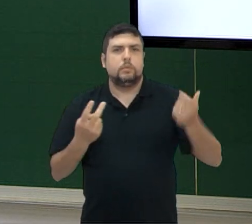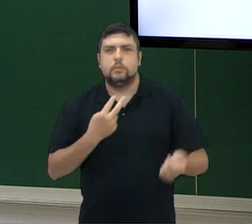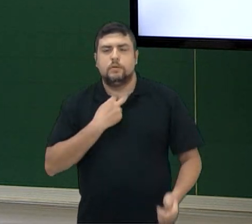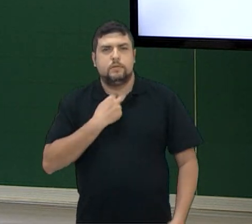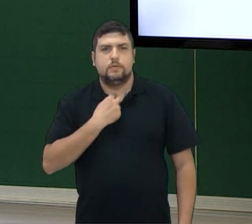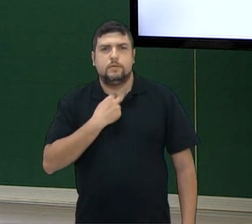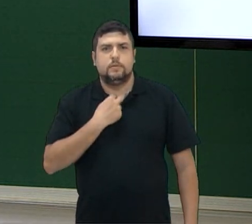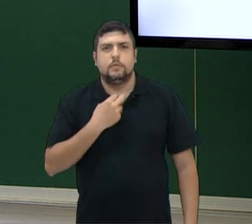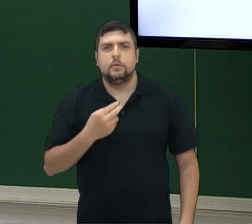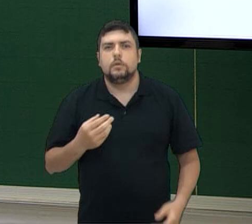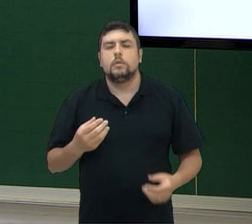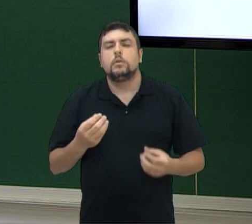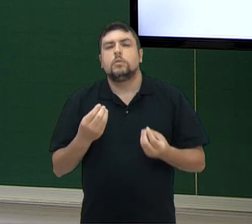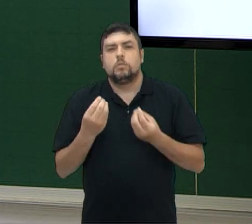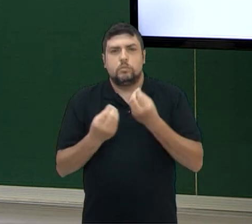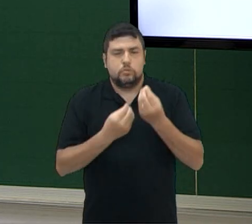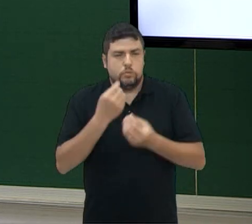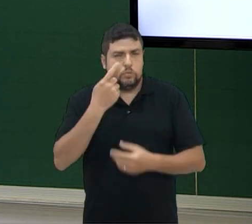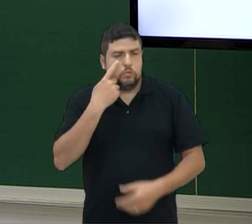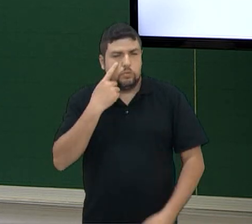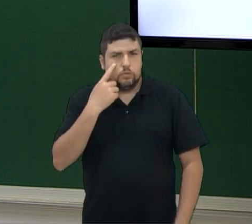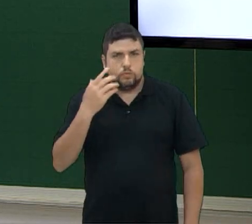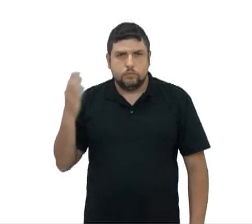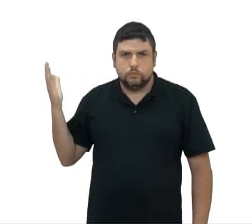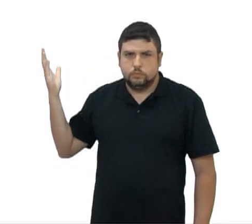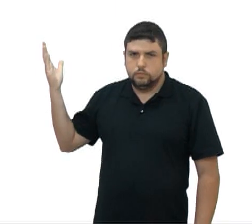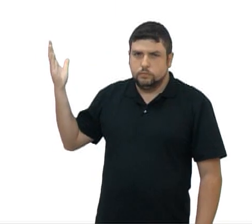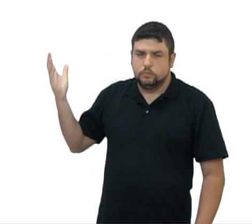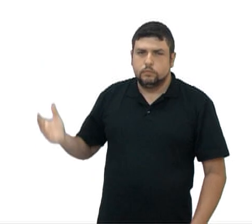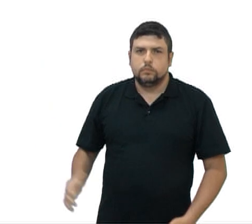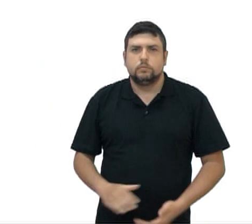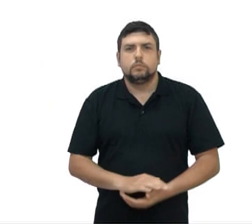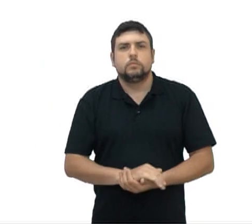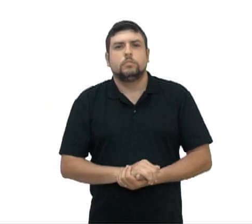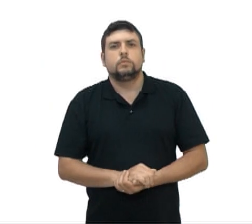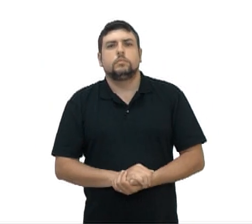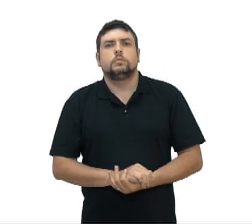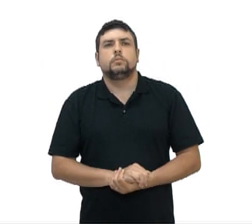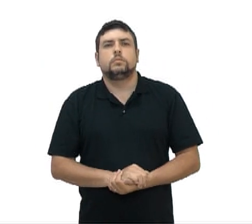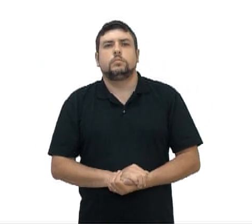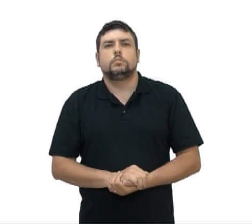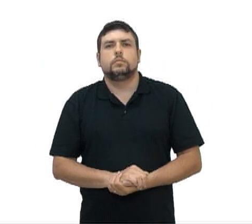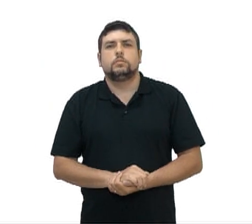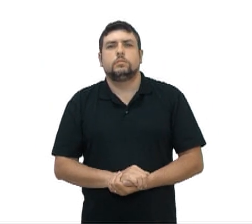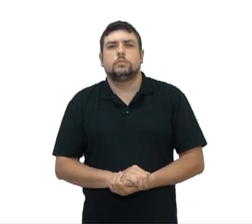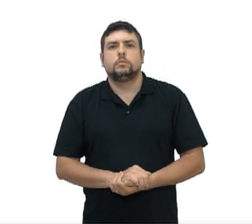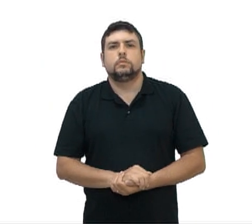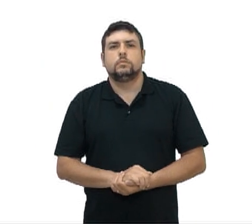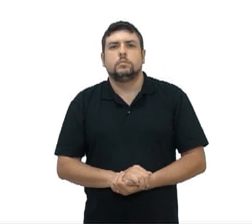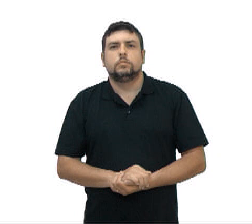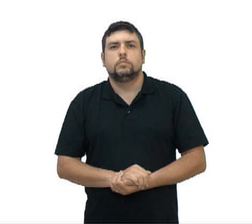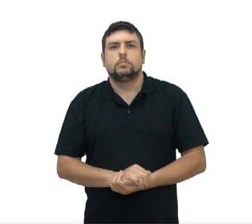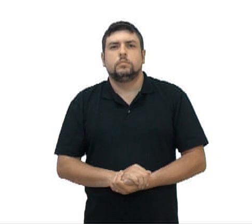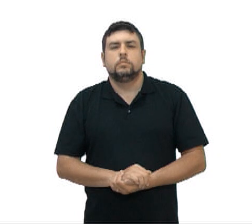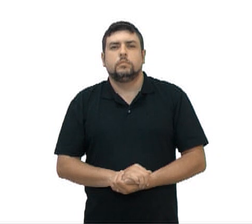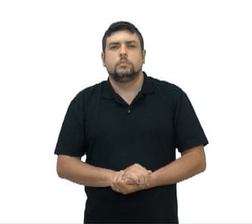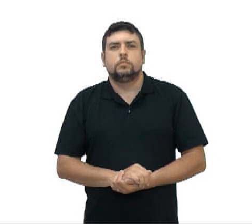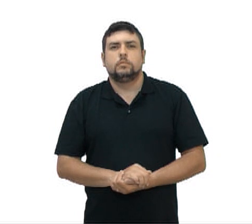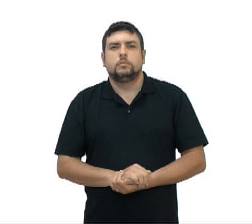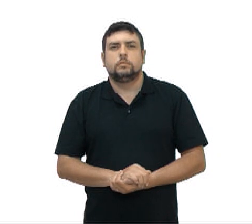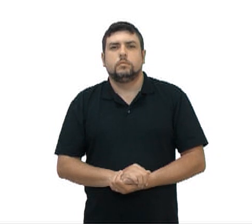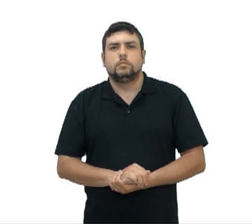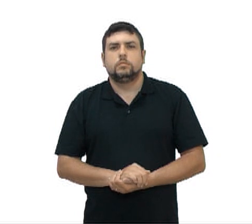Então, vamos fazer lá. Então, eu vou pegar o raio 14 e 21. 14